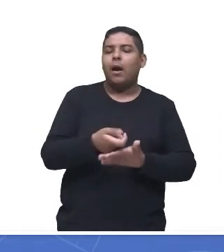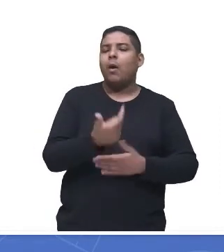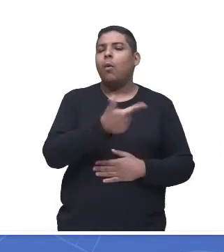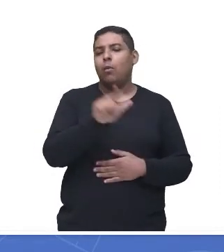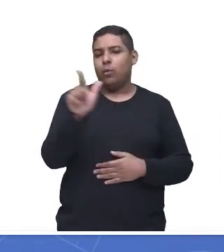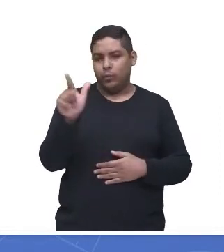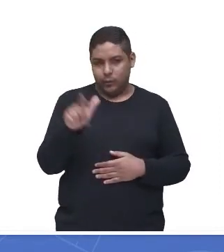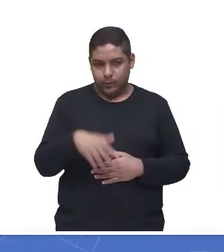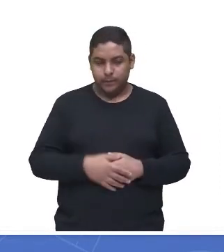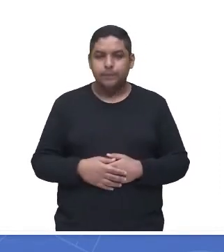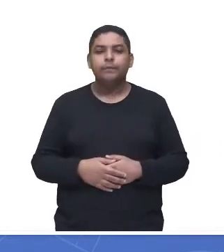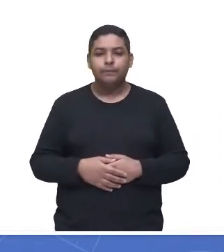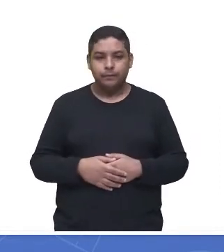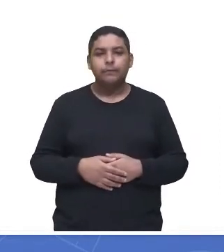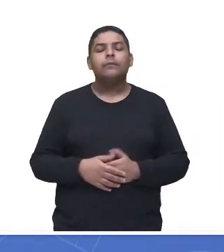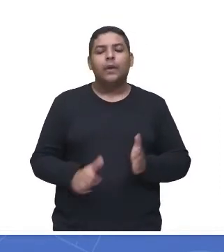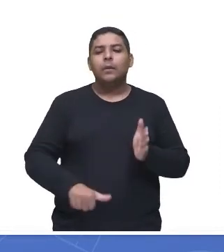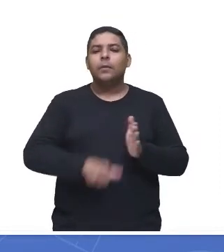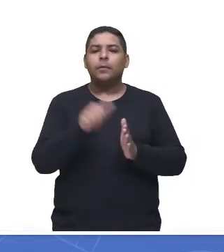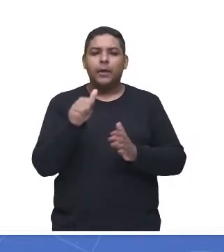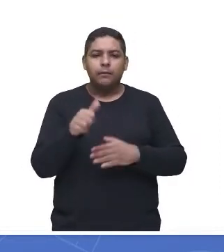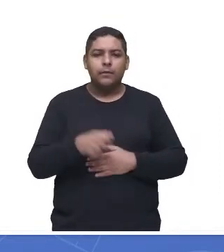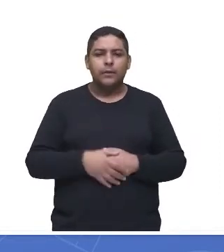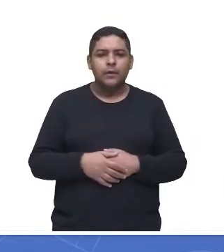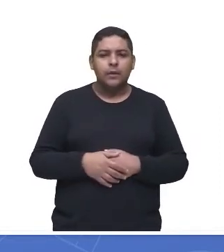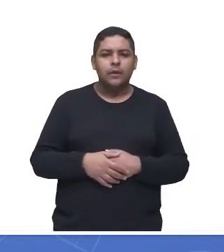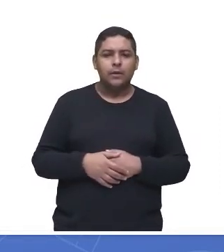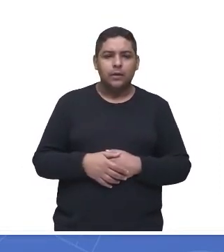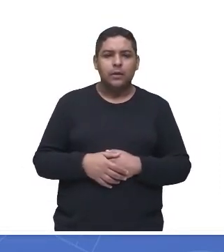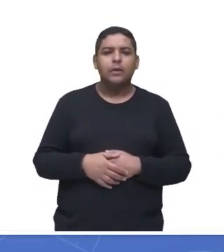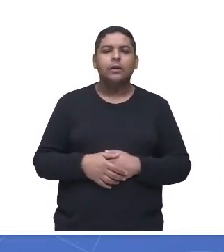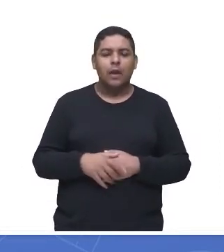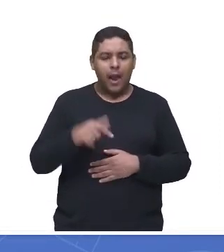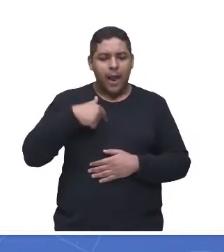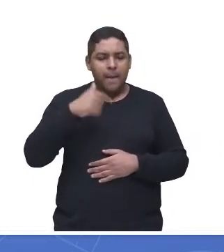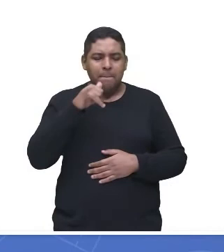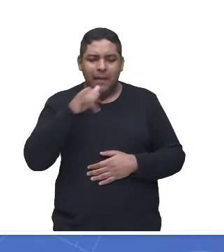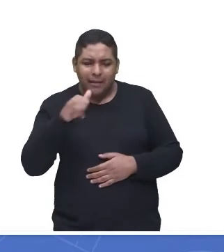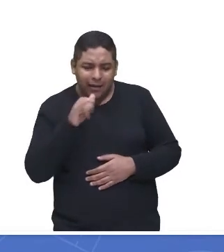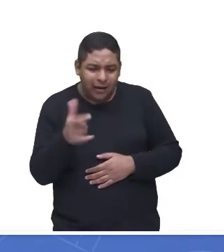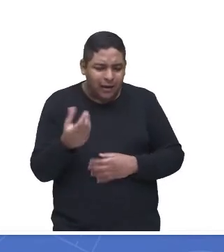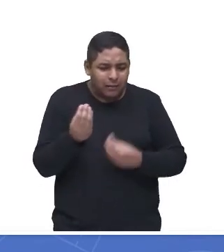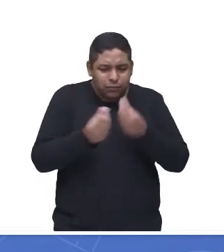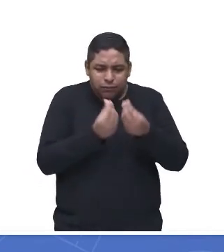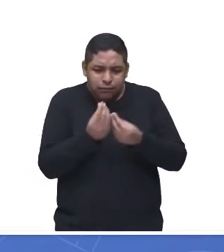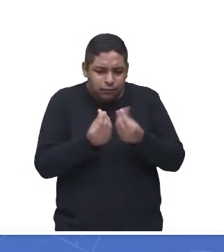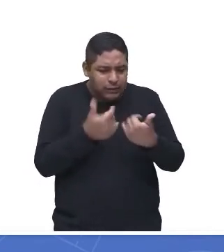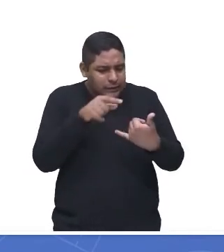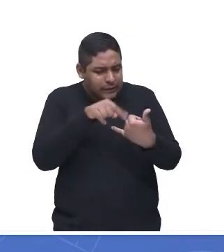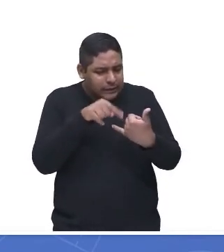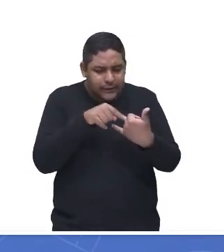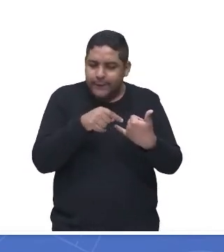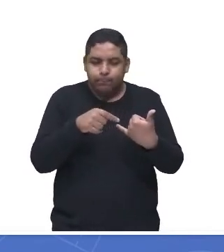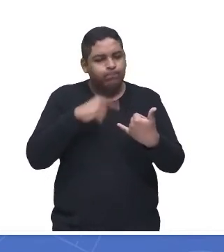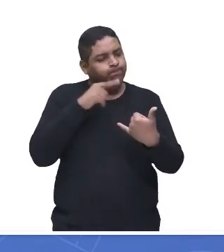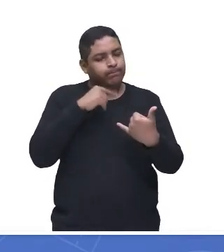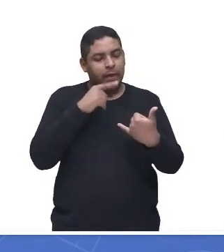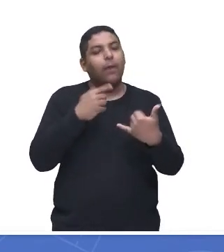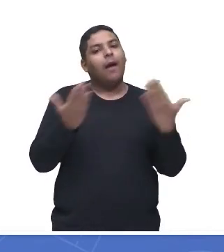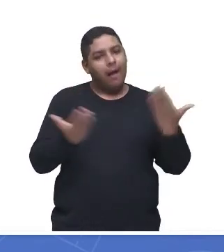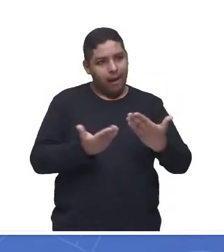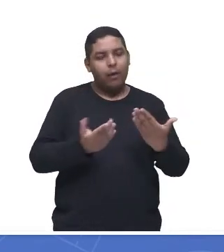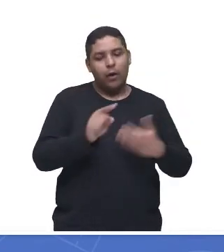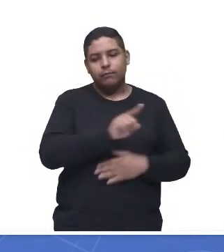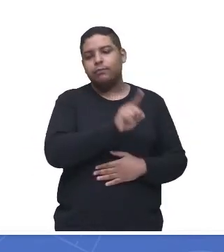vai o quê? Você vai primeiro investigar, pô, será que não é isso aqui? Será que não é a bateria? Será que... Até que você depois, não consegui resolver, agora eu vou levar